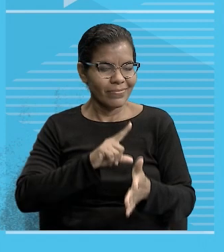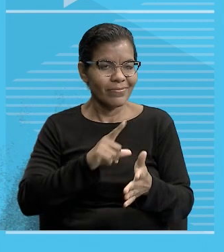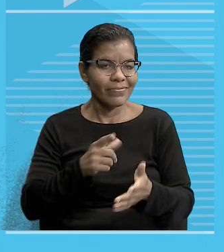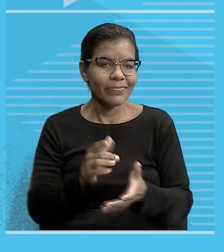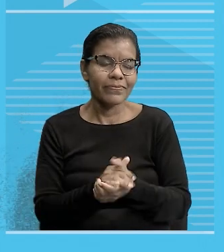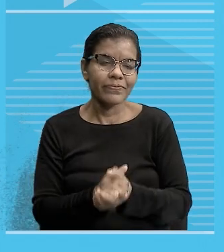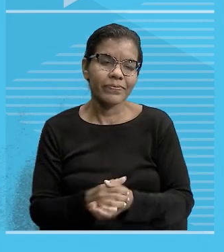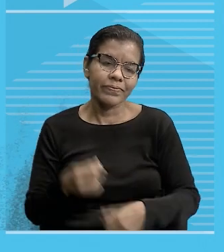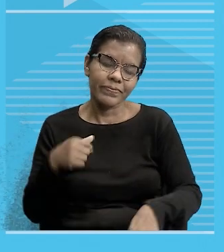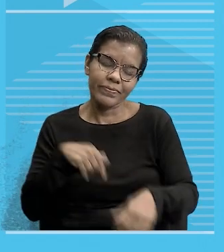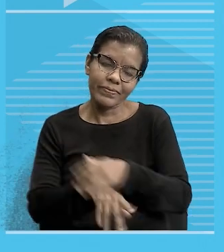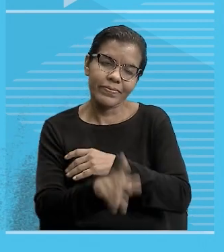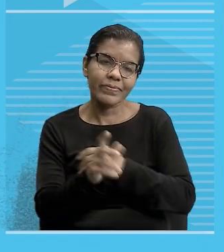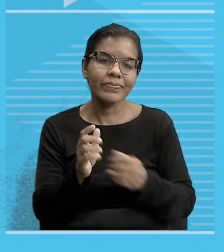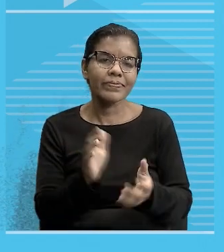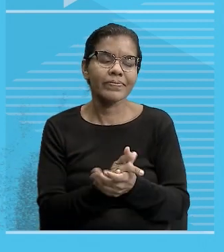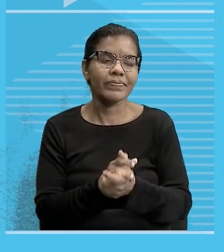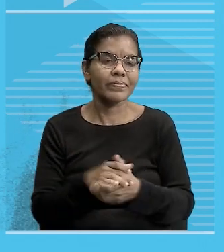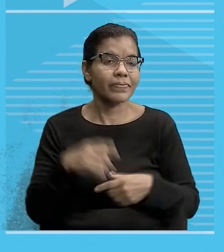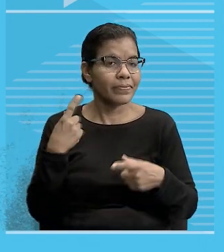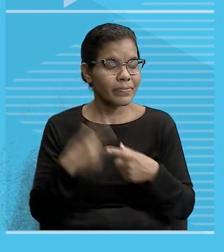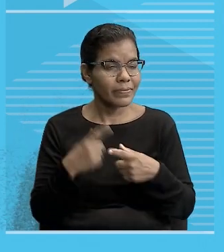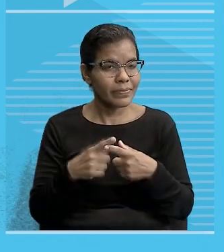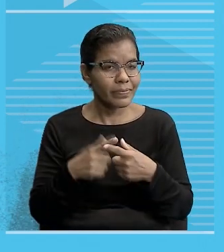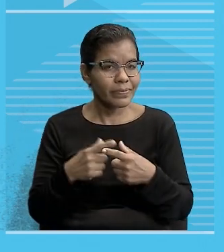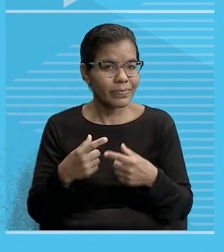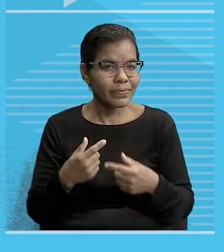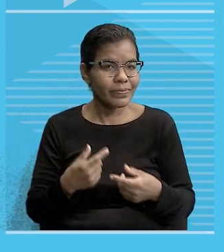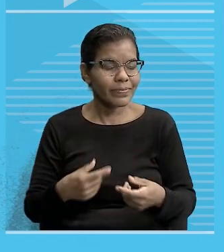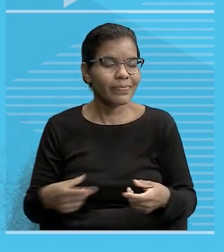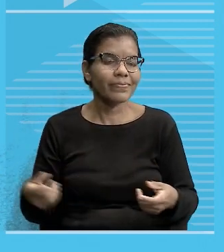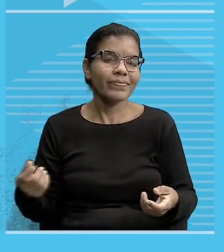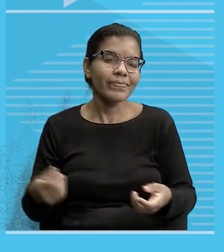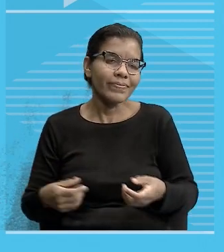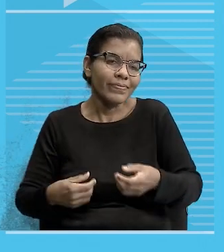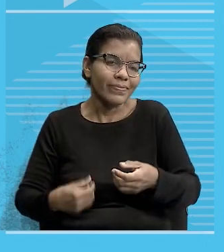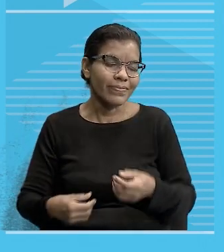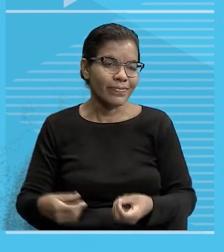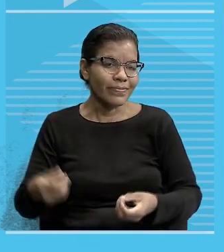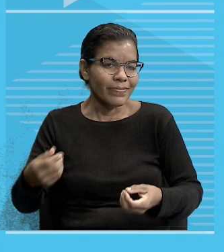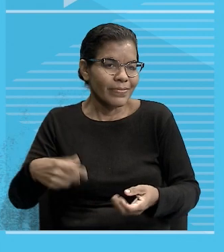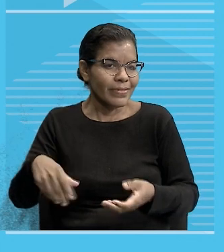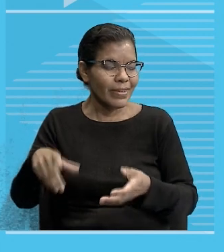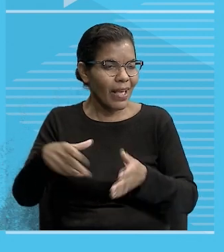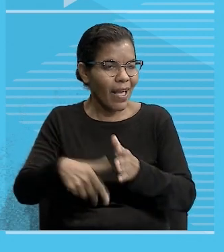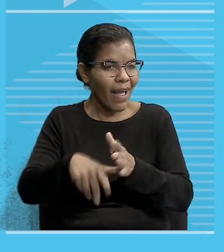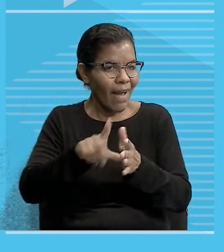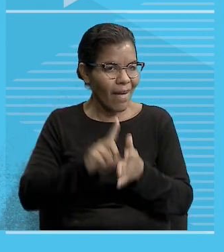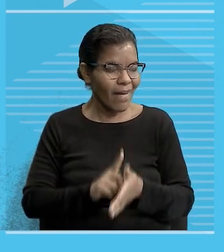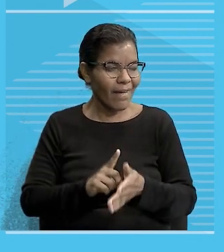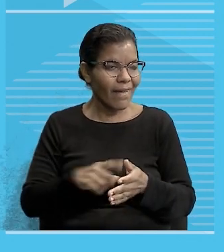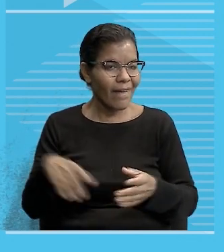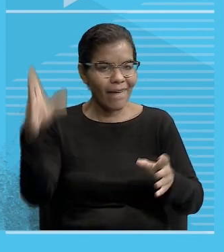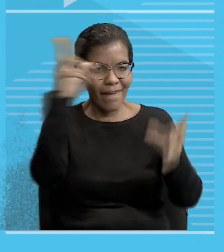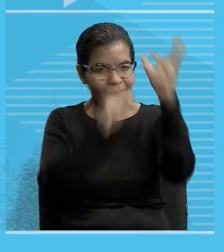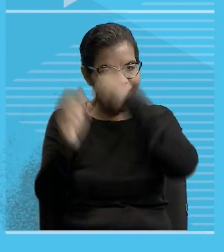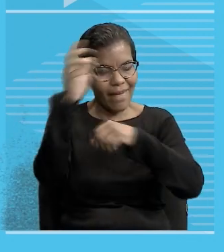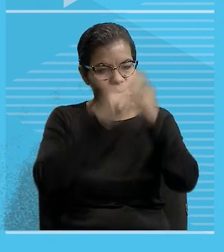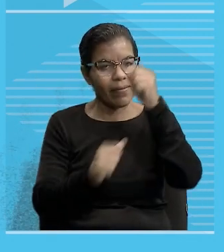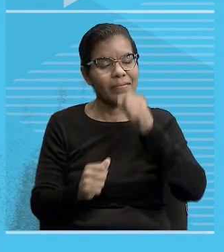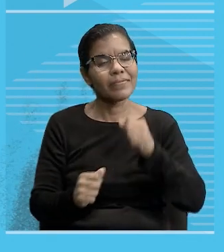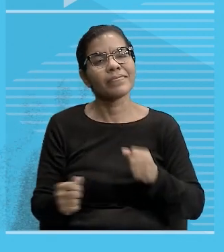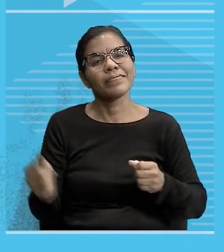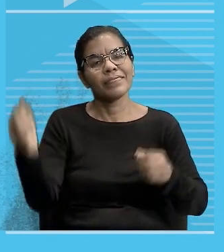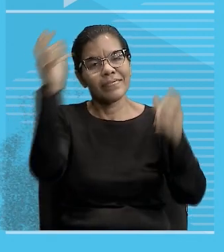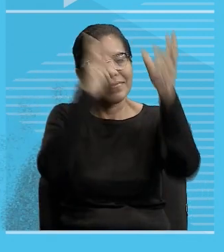com questões porque Recordar é aprender e aprendendo